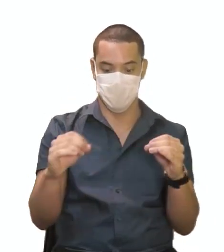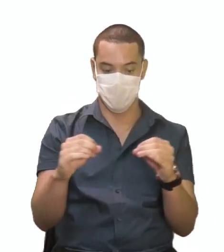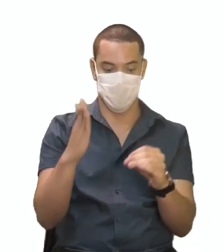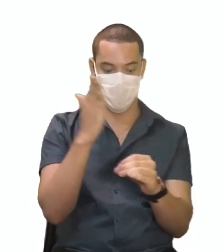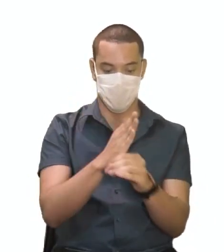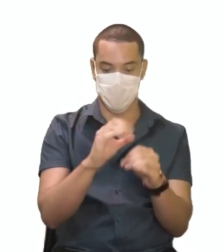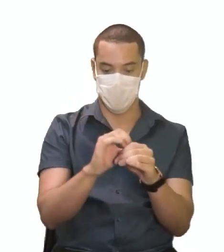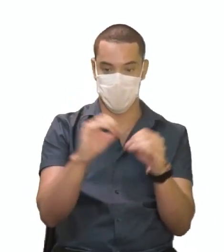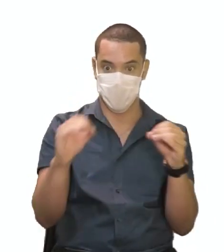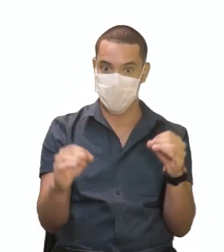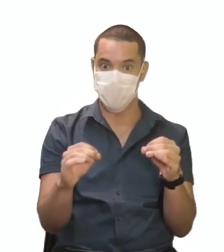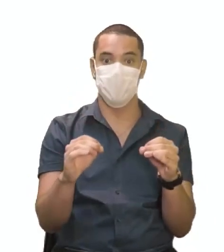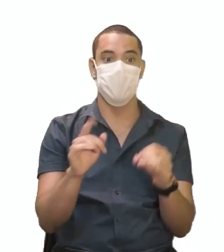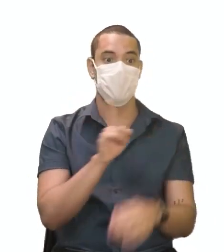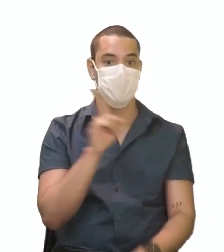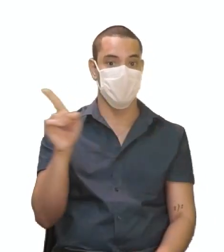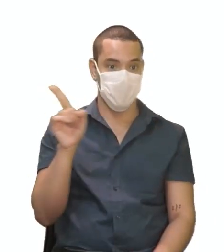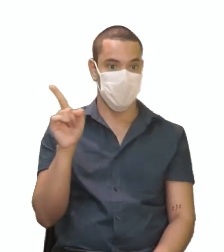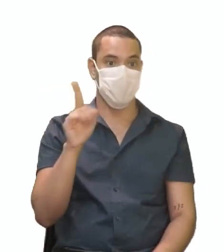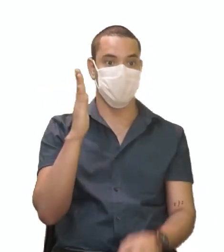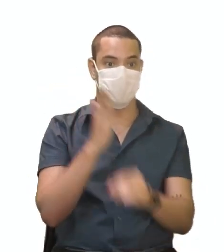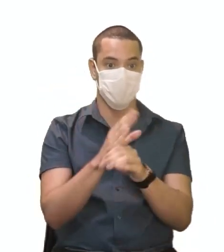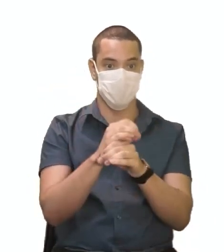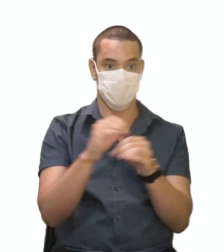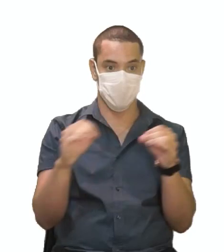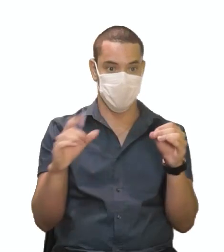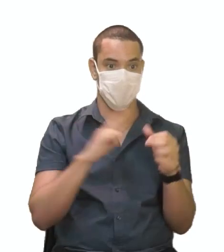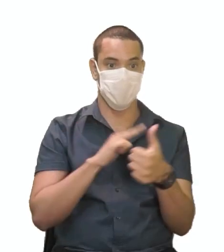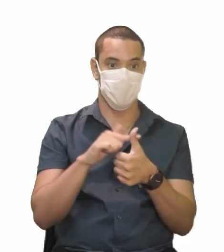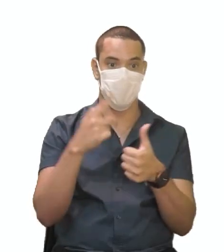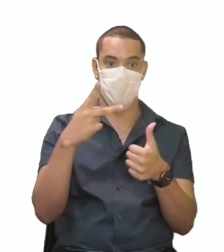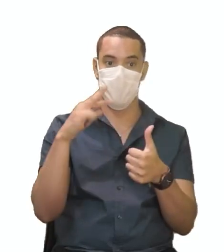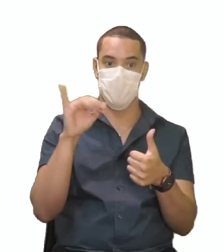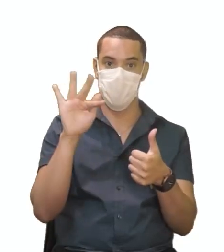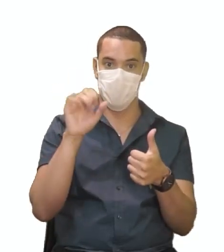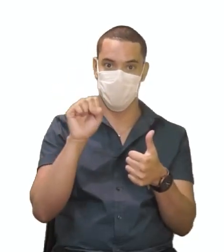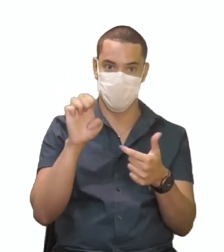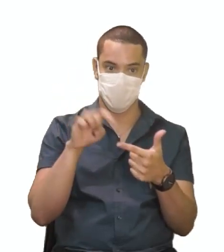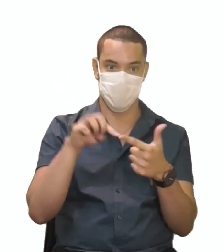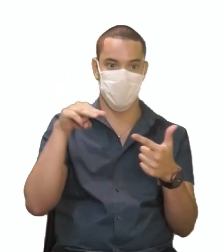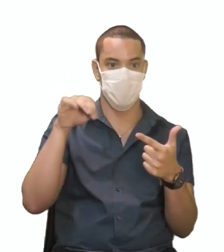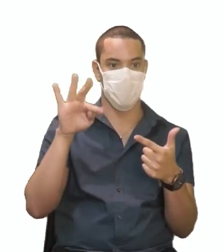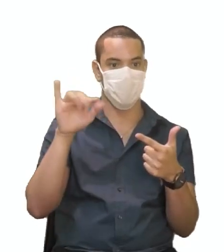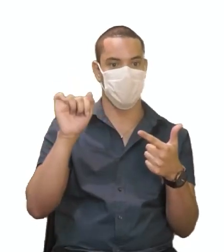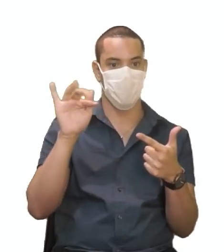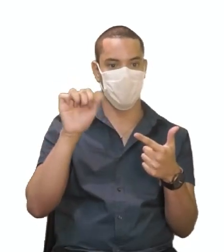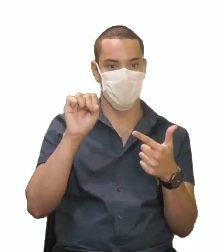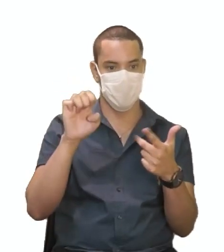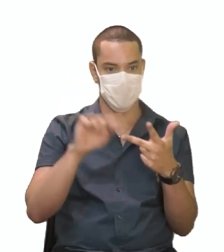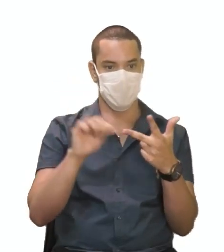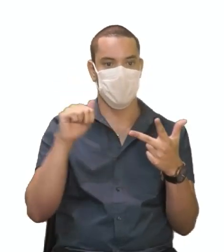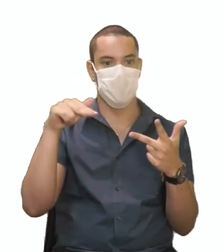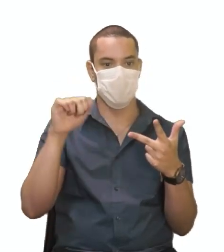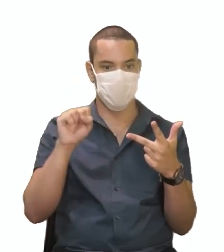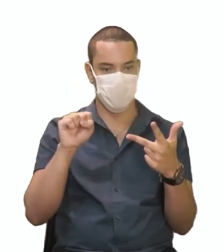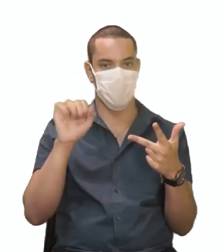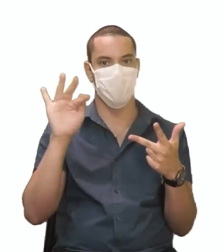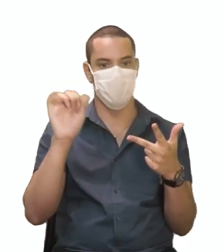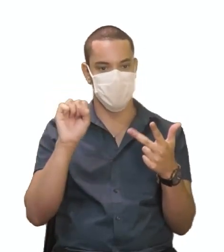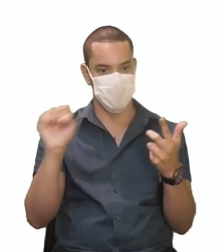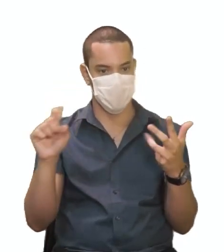de mitose. Essa mitose, ela vai ter a prófase, a metáfase, a anáfase, a telófase e a